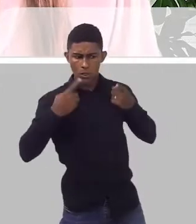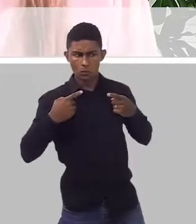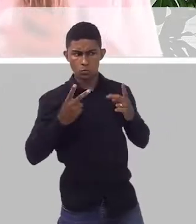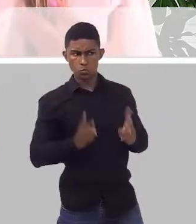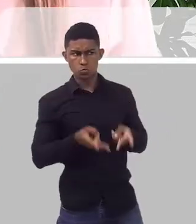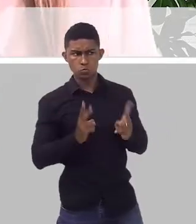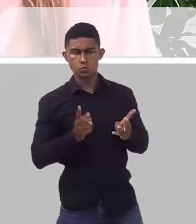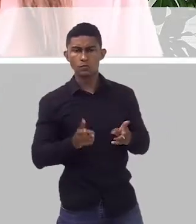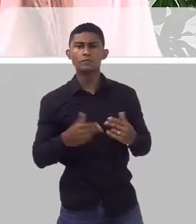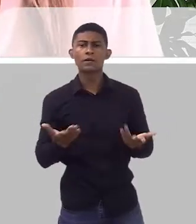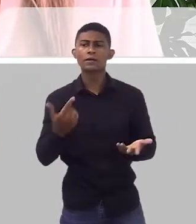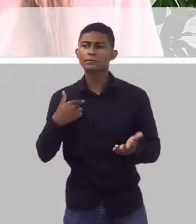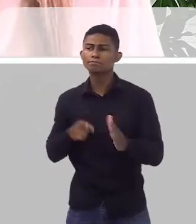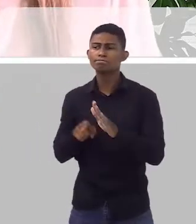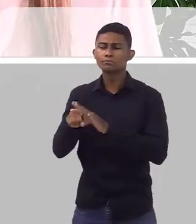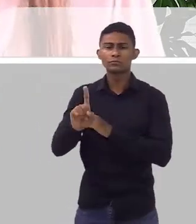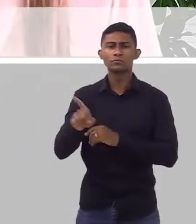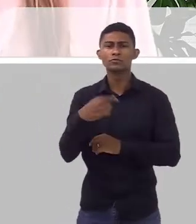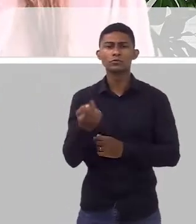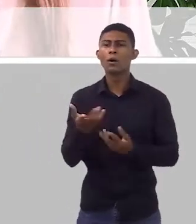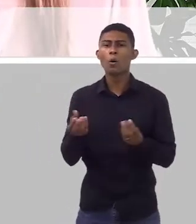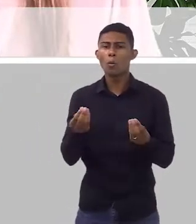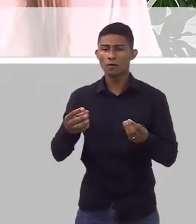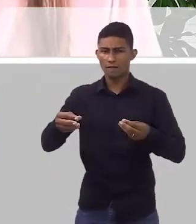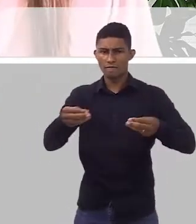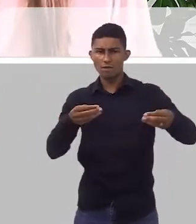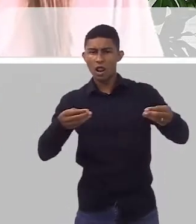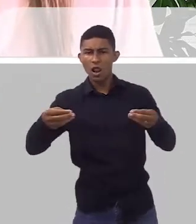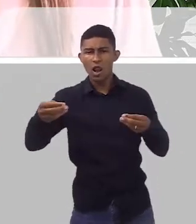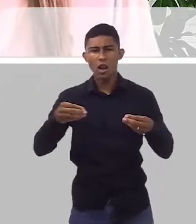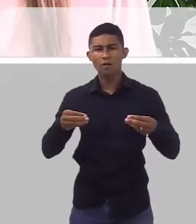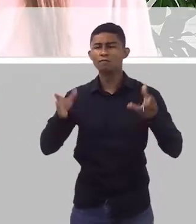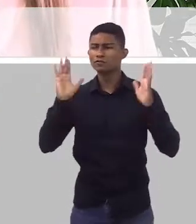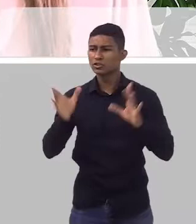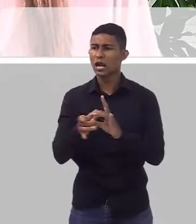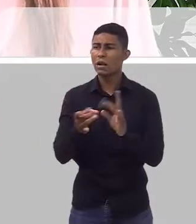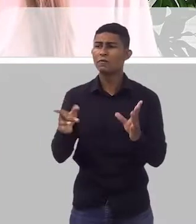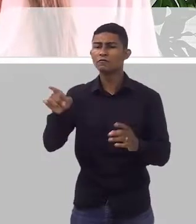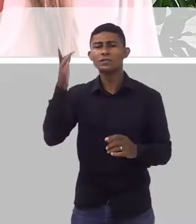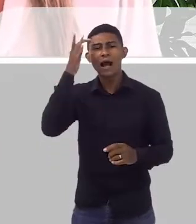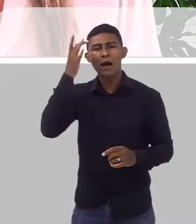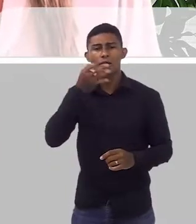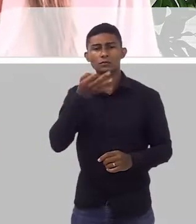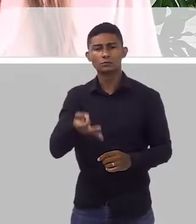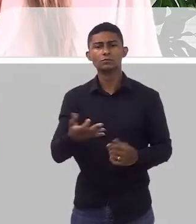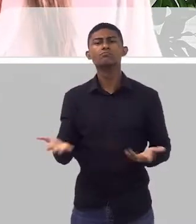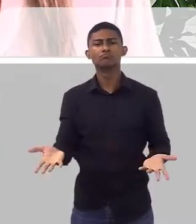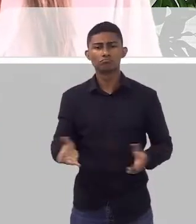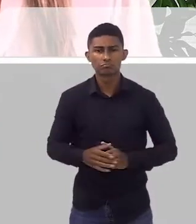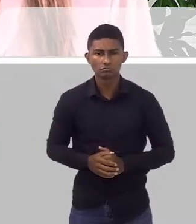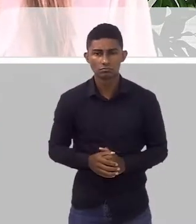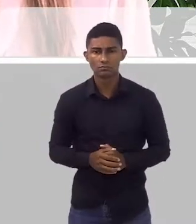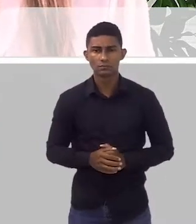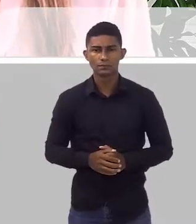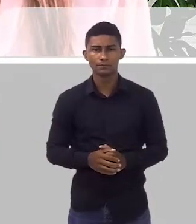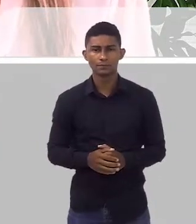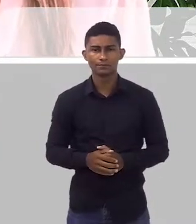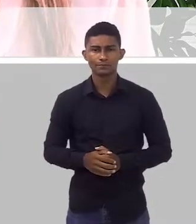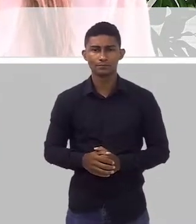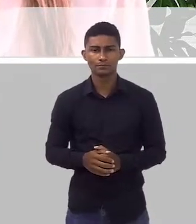já estamos prontos para essa flexibilização e qual é a opinião do senhor em relação a esse tema.